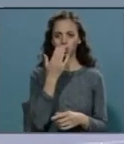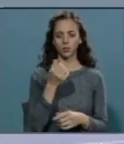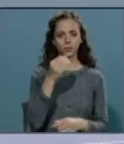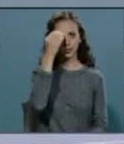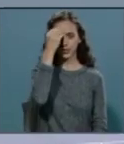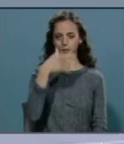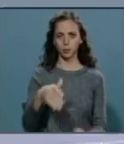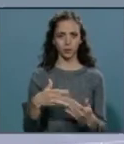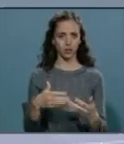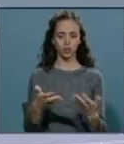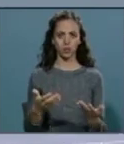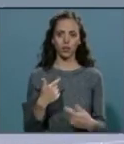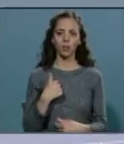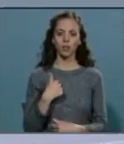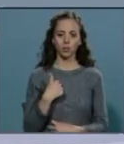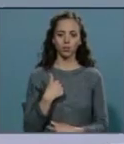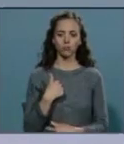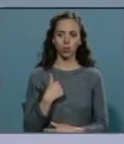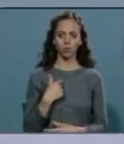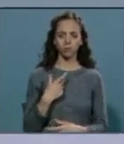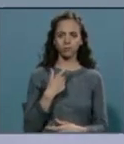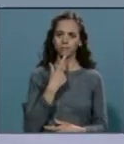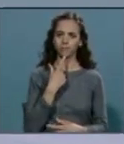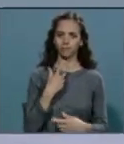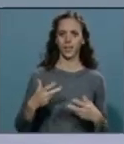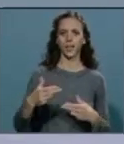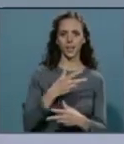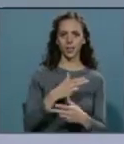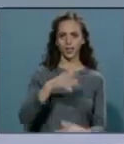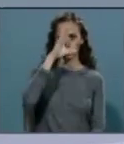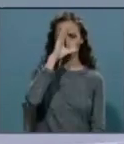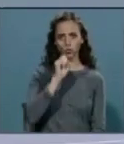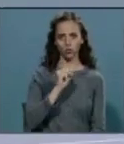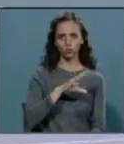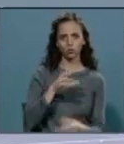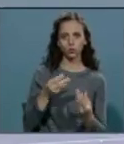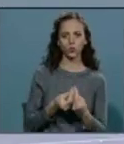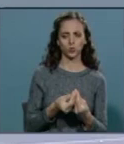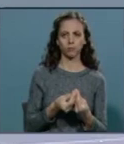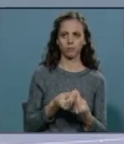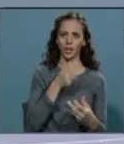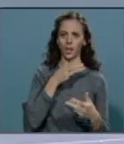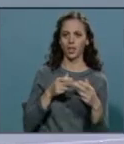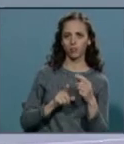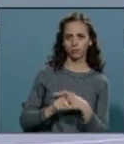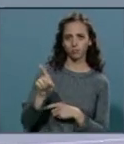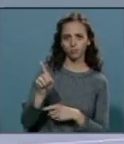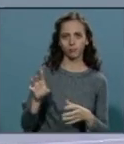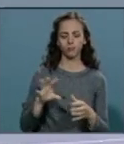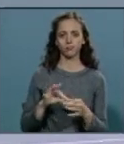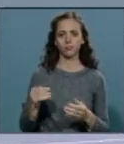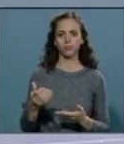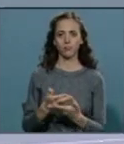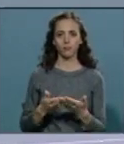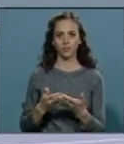voltadas e eu sou e esses aí mais críticas do governo relativamente essa essa essa área